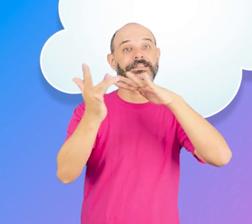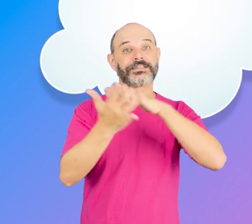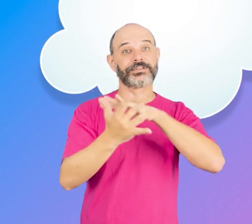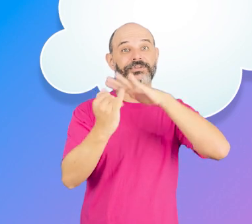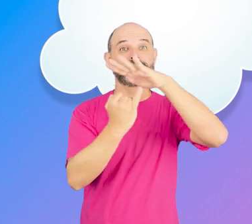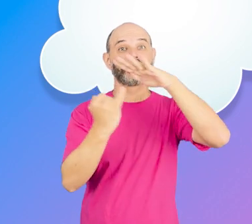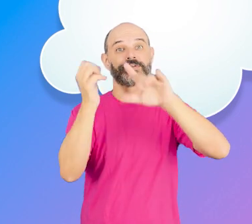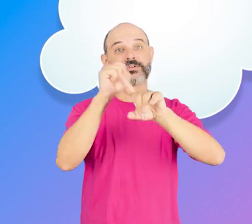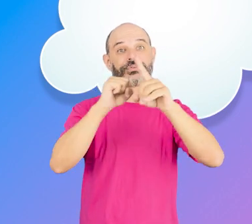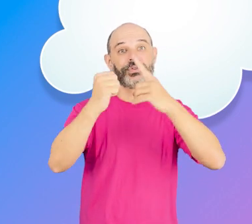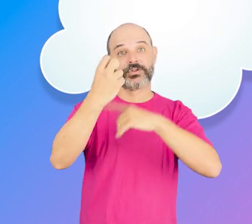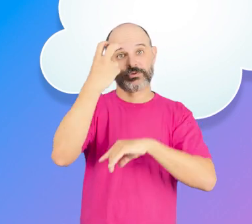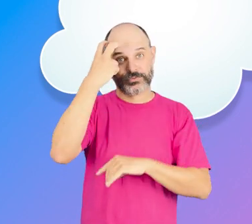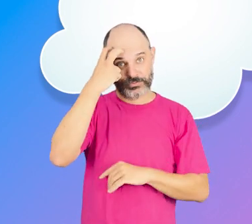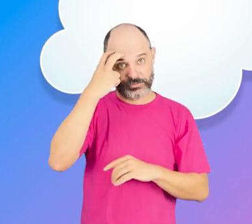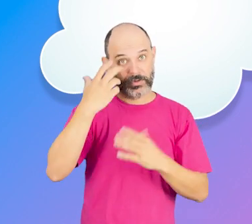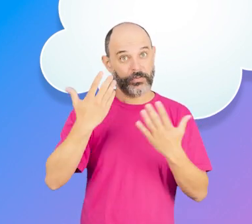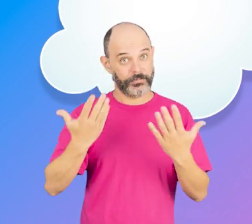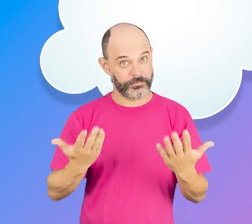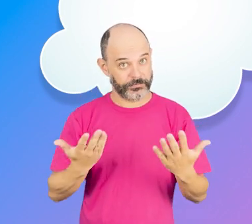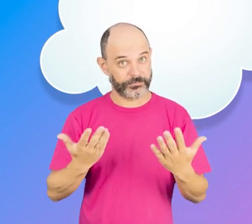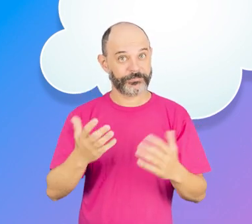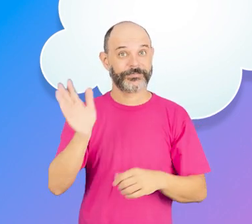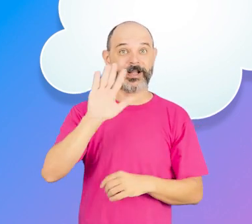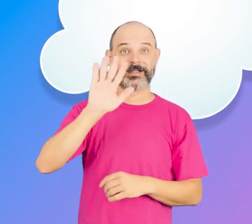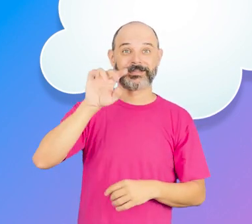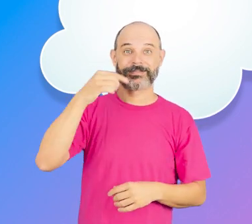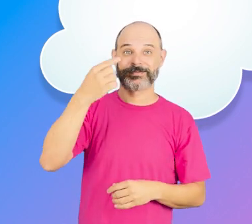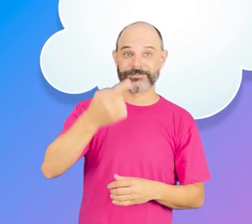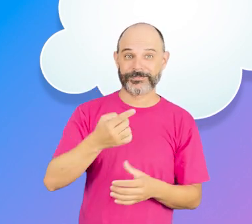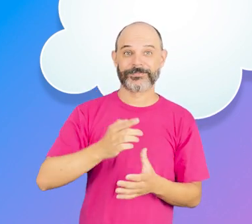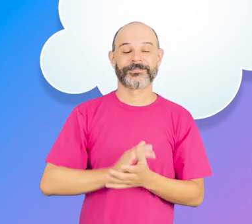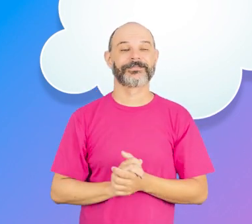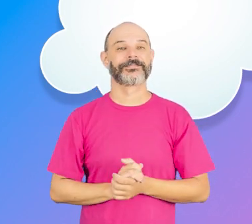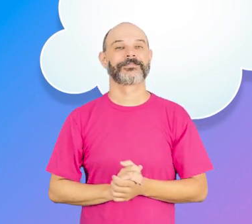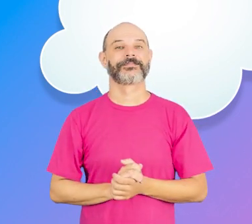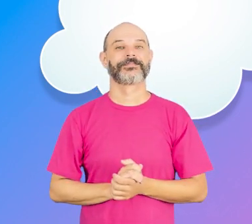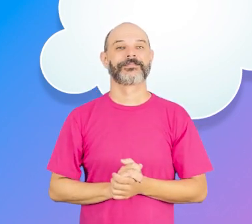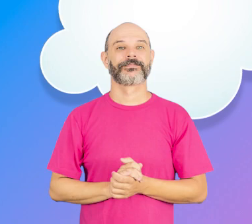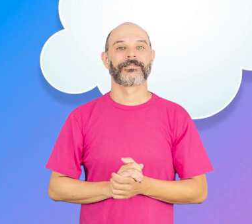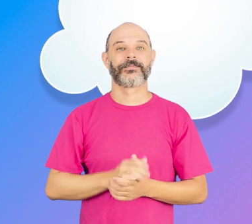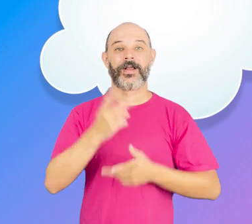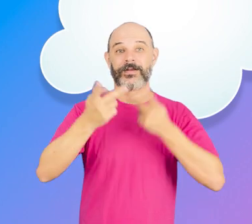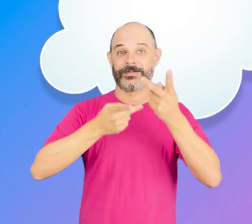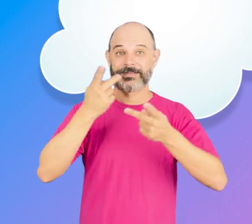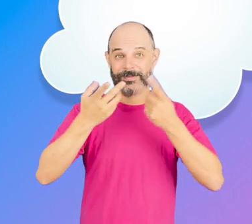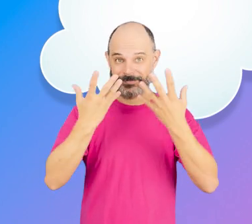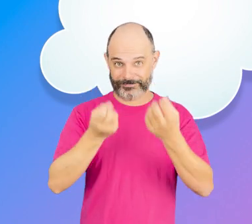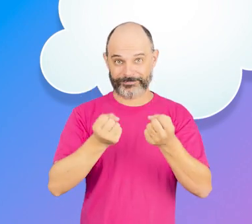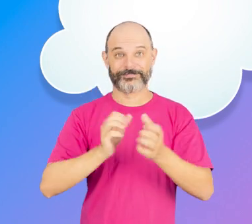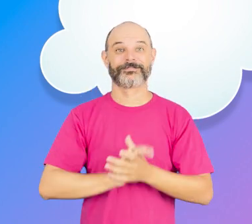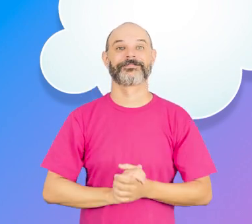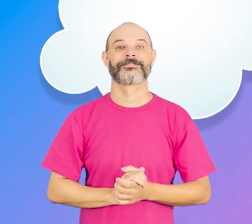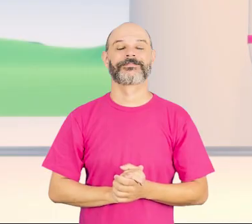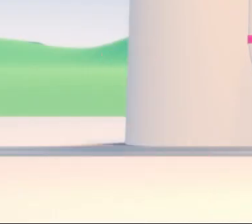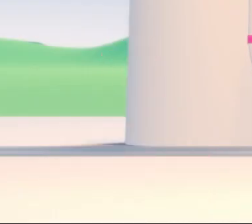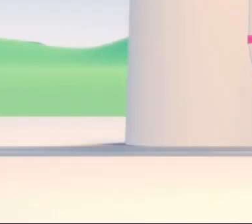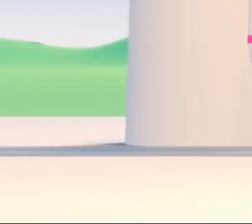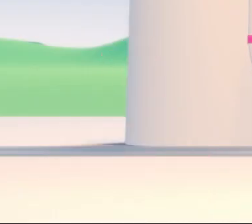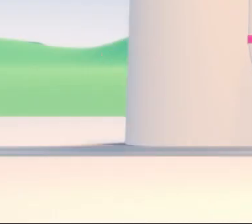redes sociais do Instituto Sociocultural, hein? Até a próxima! Vamos hablar!